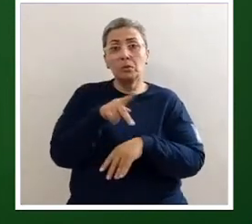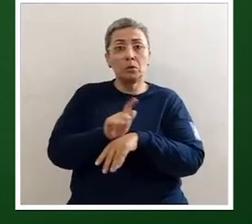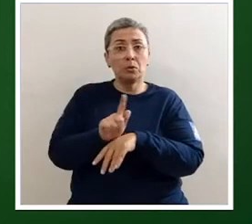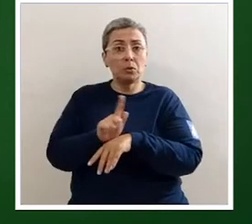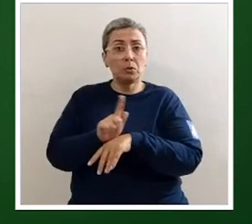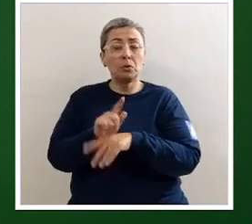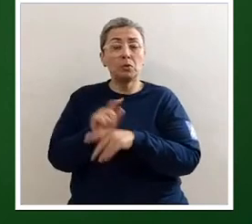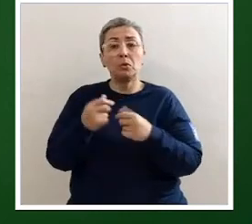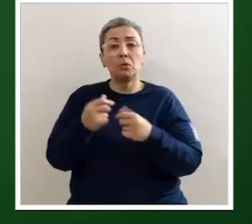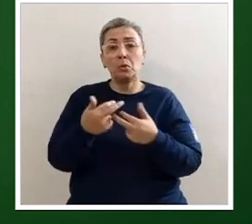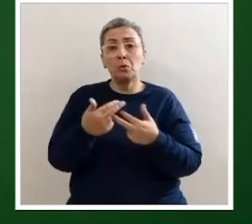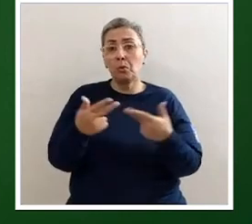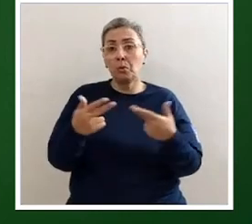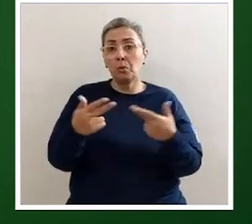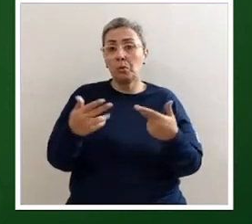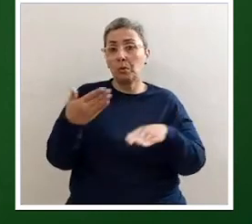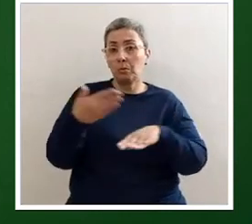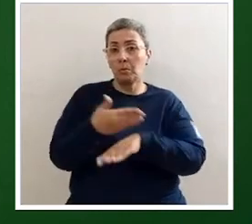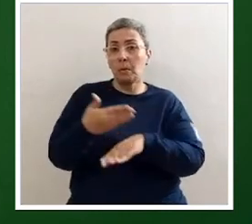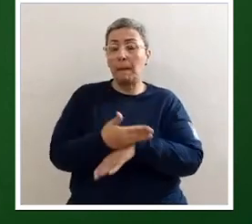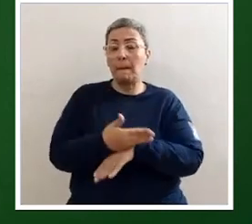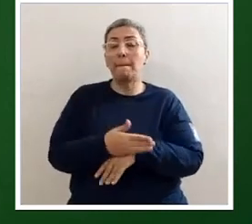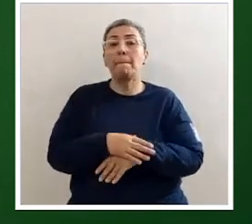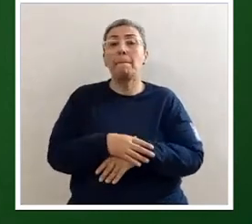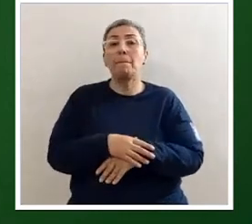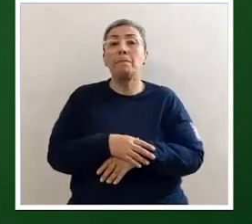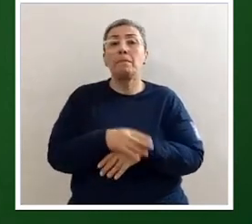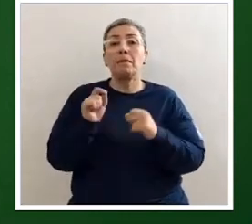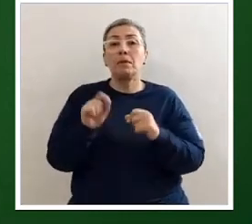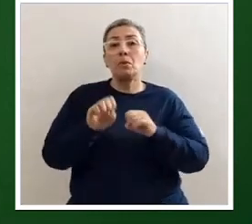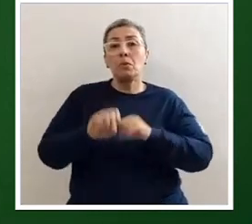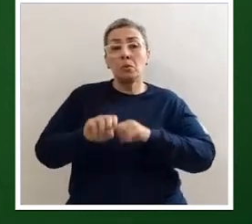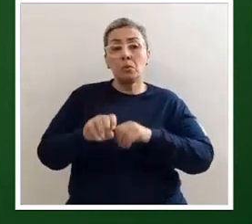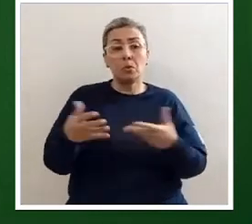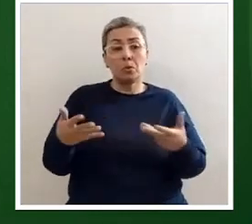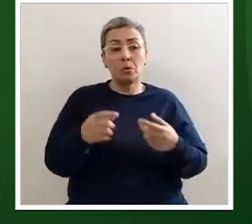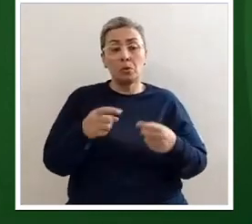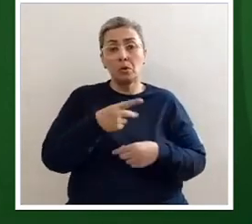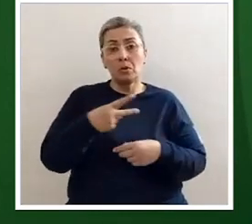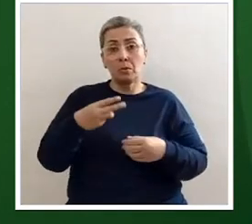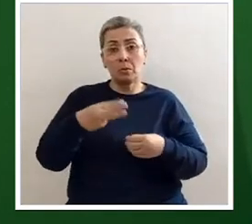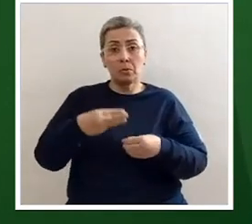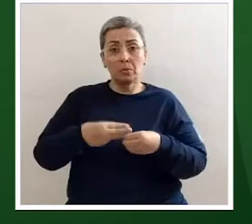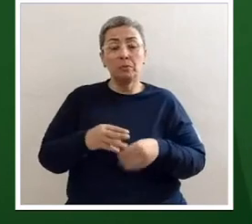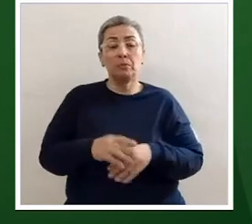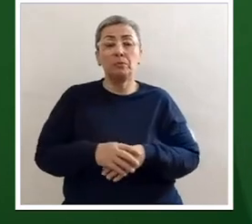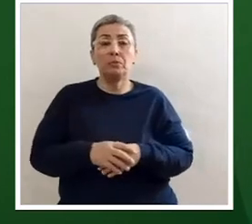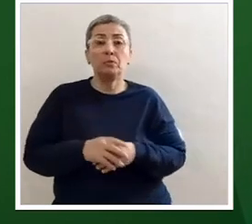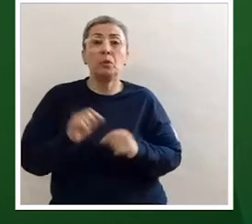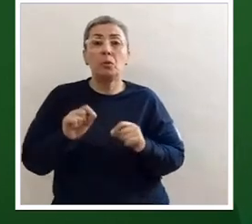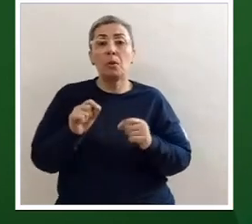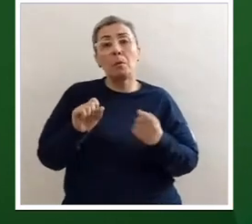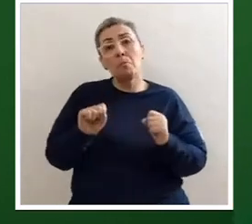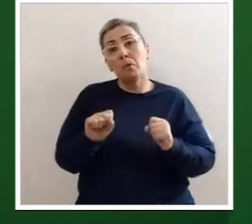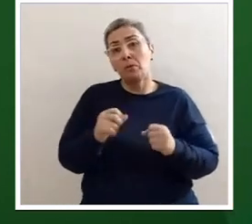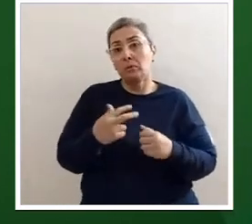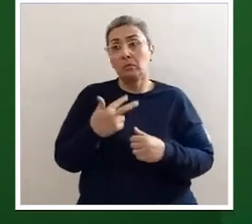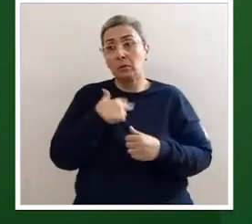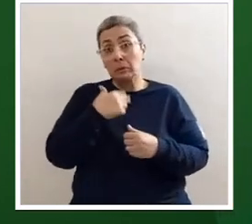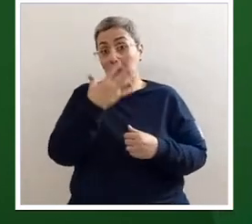e os demais participantes da educação desses 12 municípios né não posso deixar